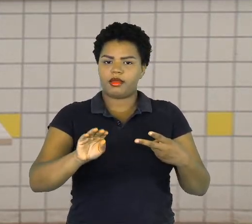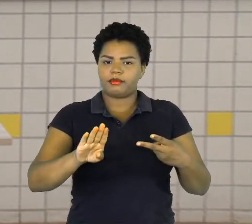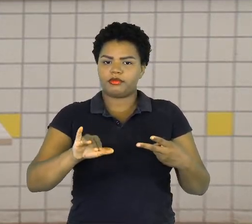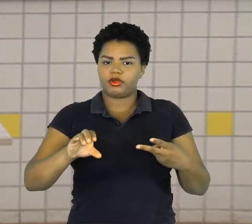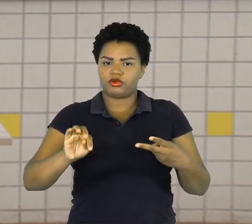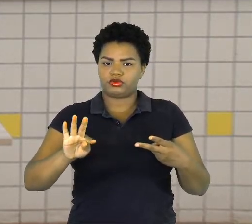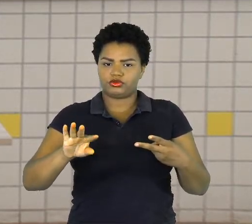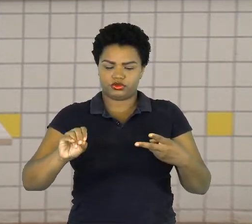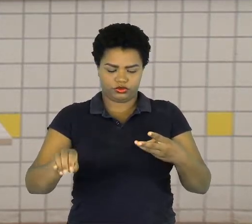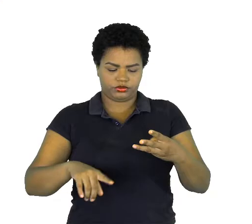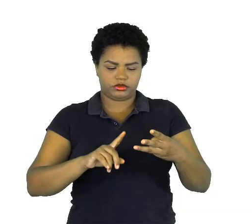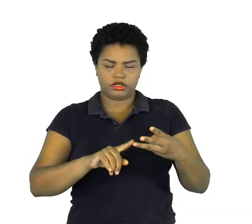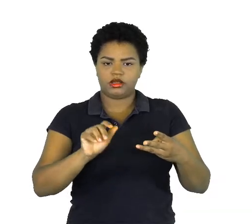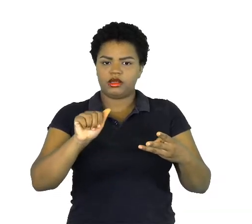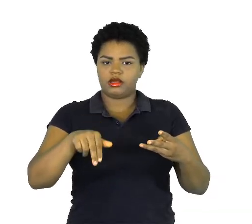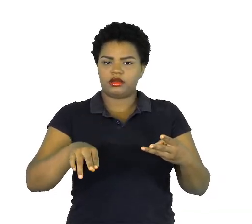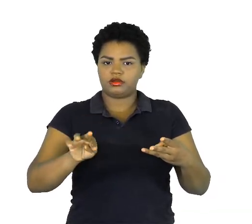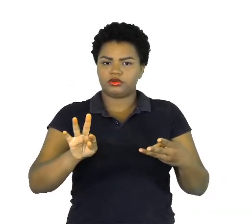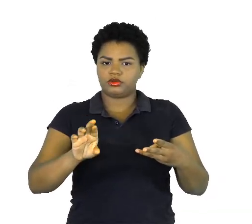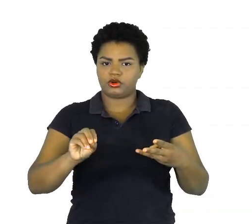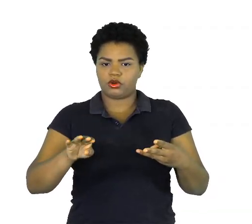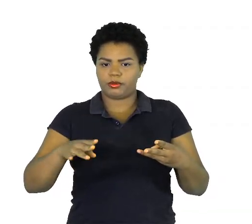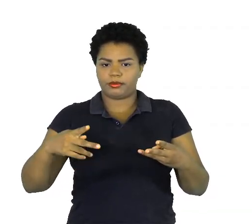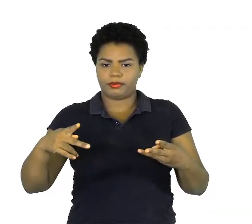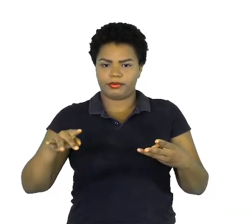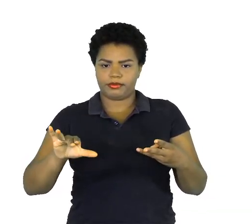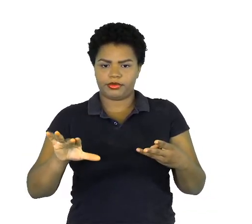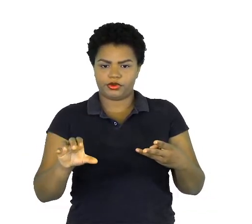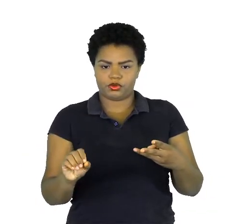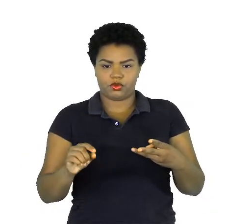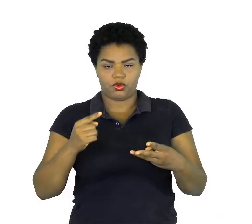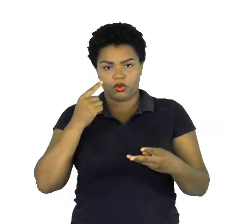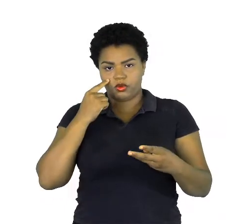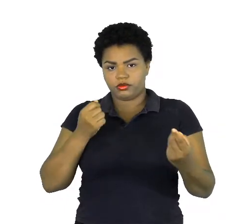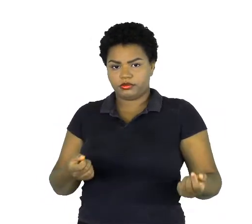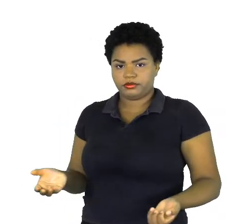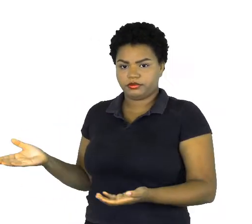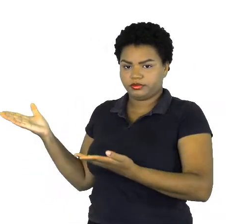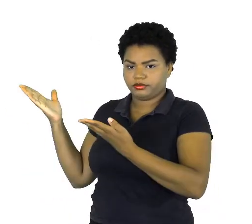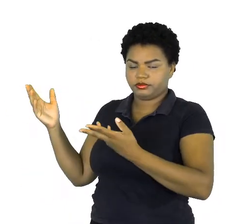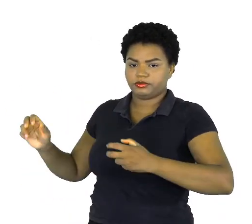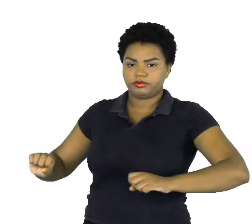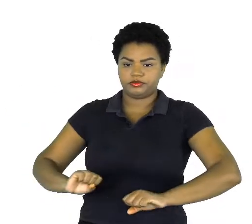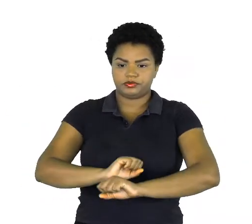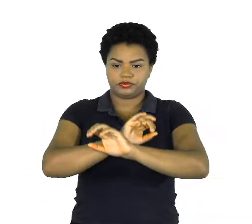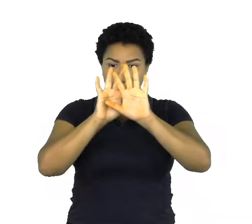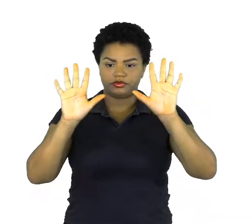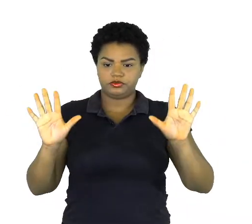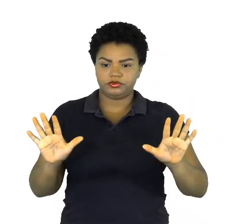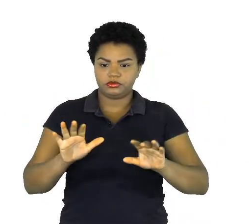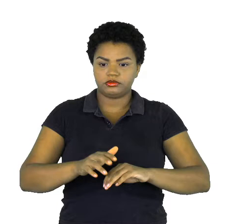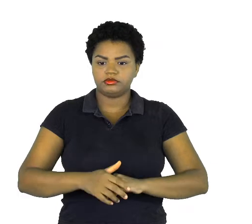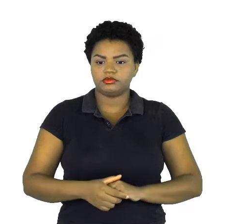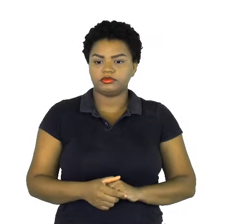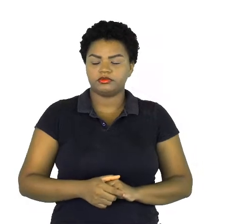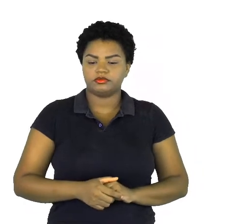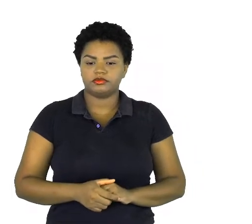aí no slide, deixa o slide na tela ainda, para você ver com muita clareza. Fatores